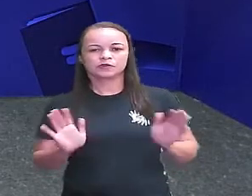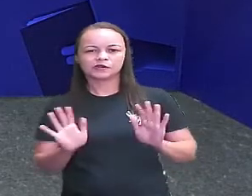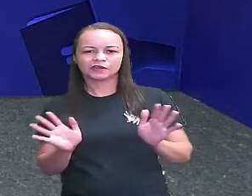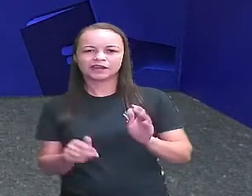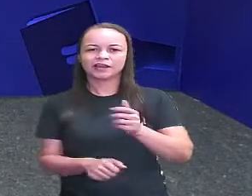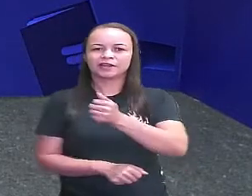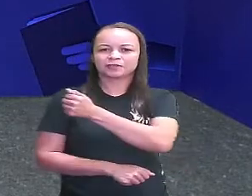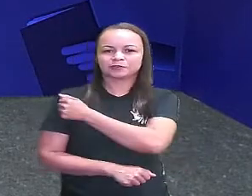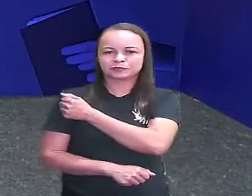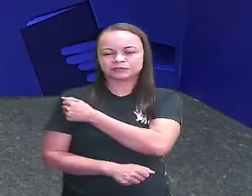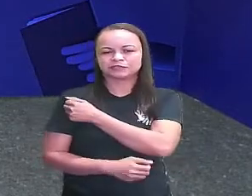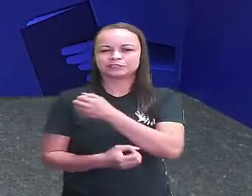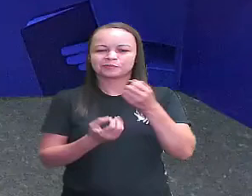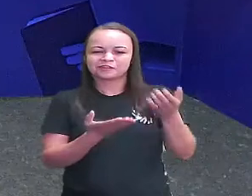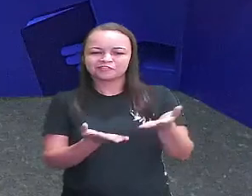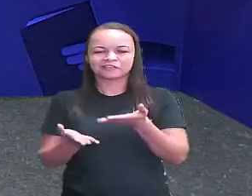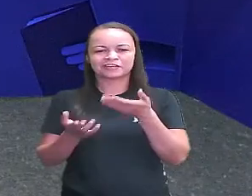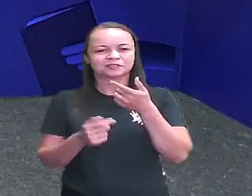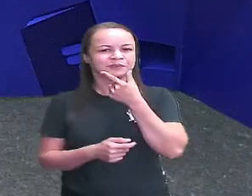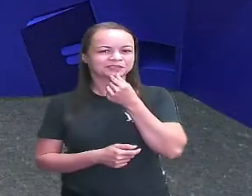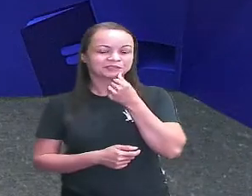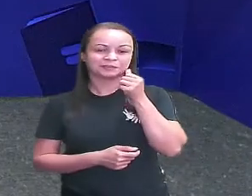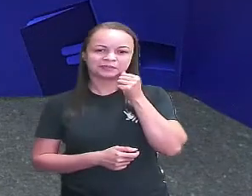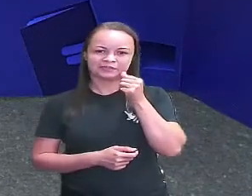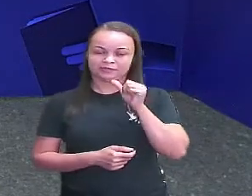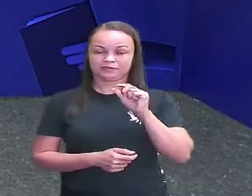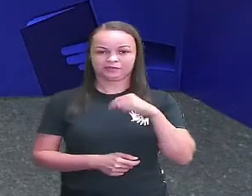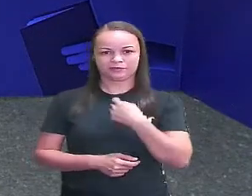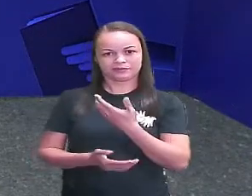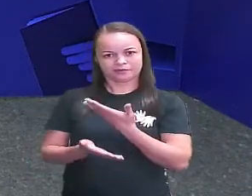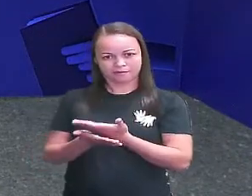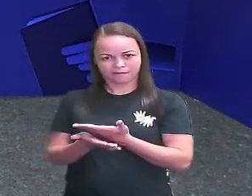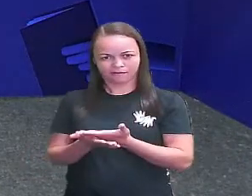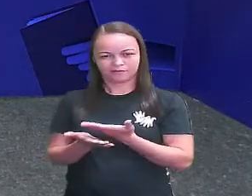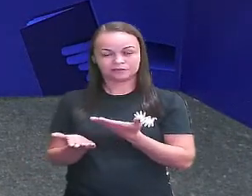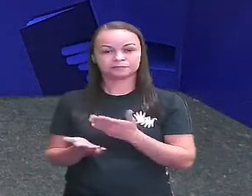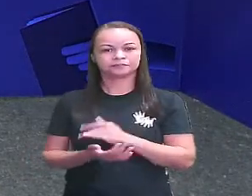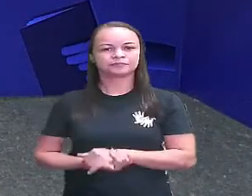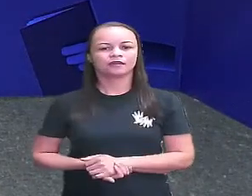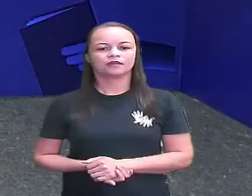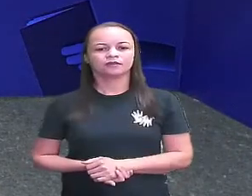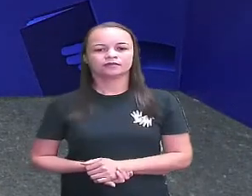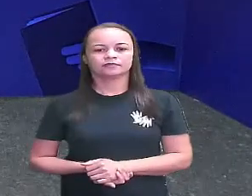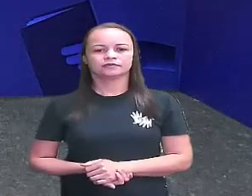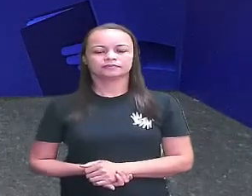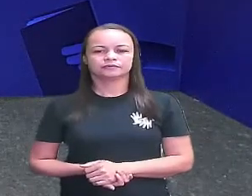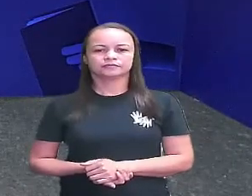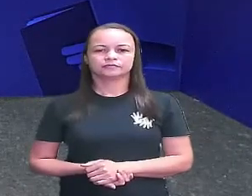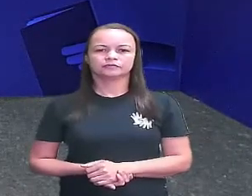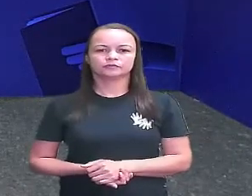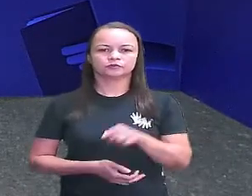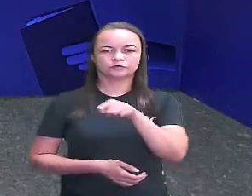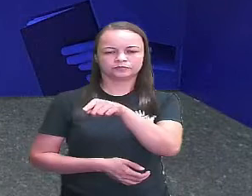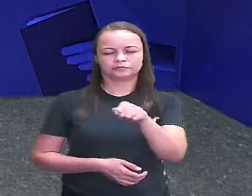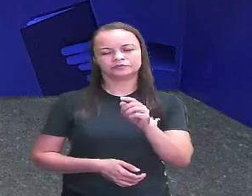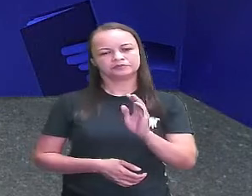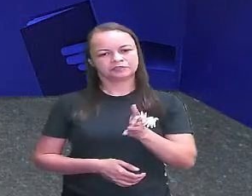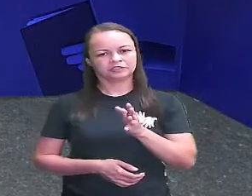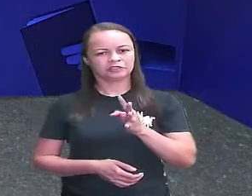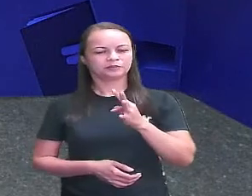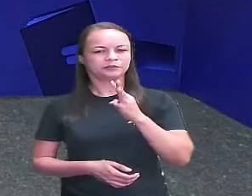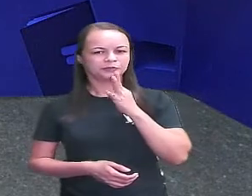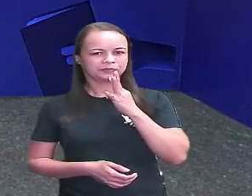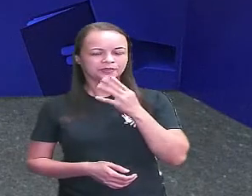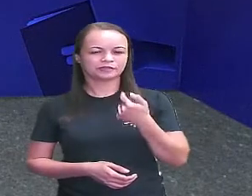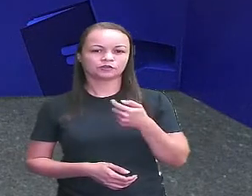pessoal, sejam muito bem-vindos e muito bem-vindas à nossa aula. Como vocês já me conhecem, eu sou